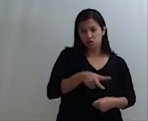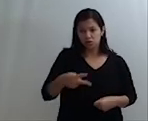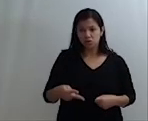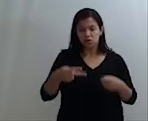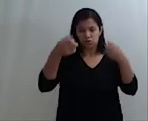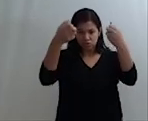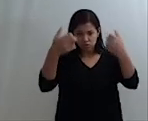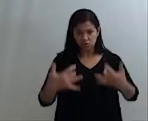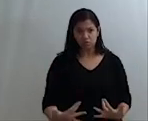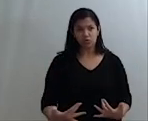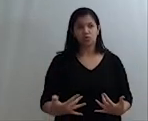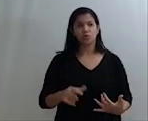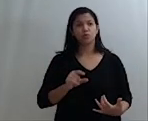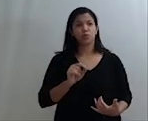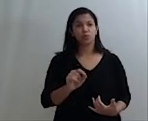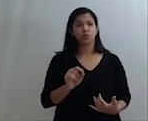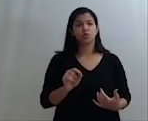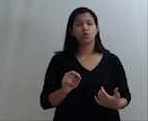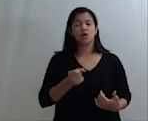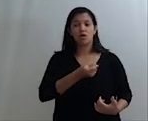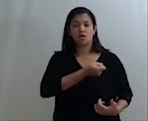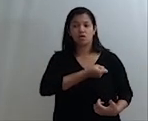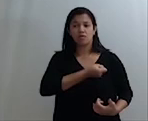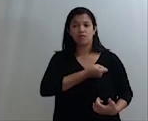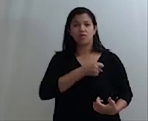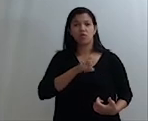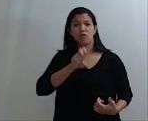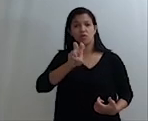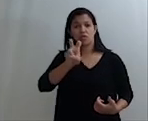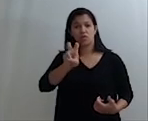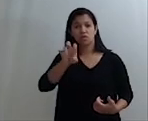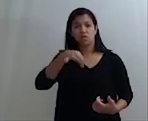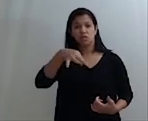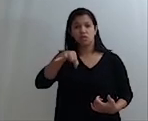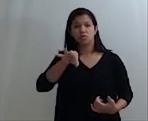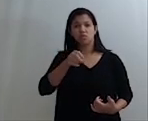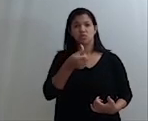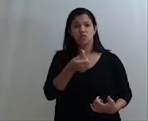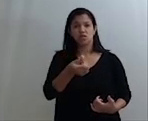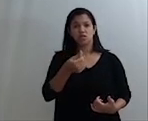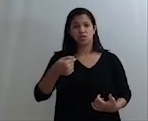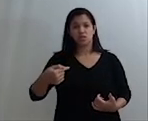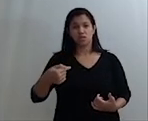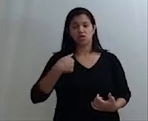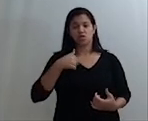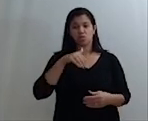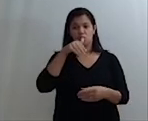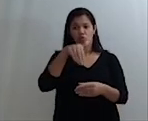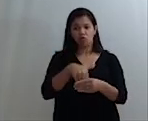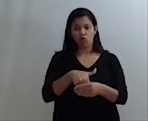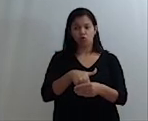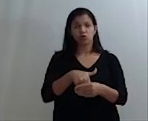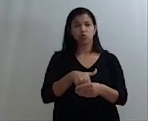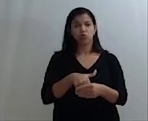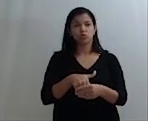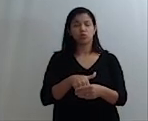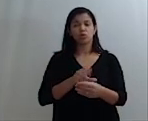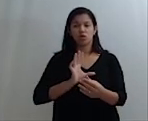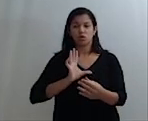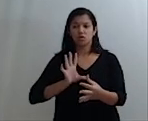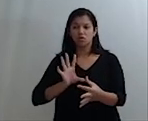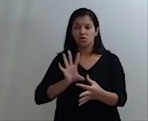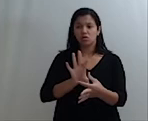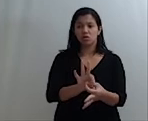sua Olhas aí CCO e seis e s do meu voto e acrescento o seguinte apenas